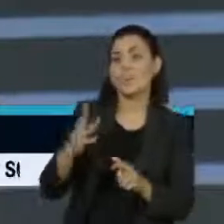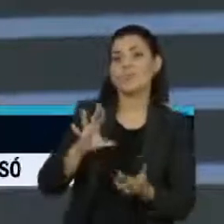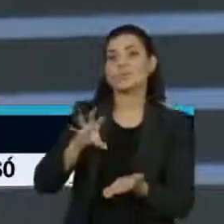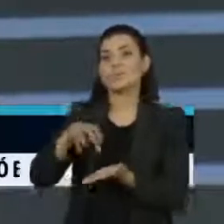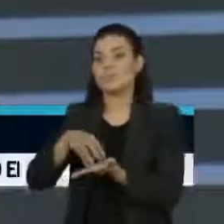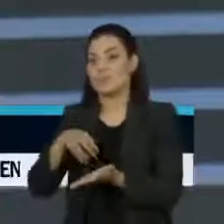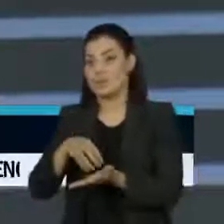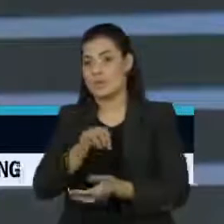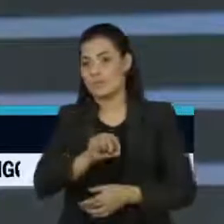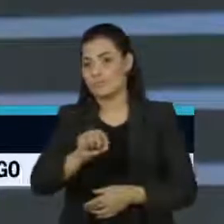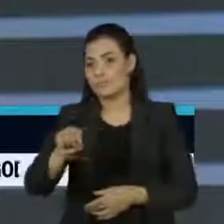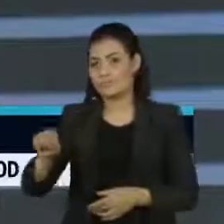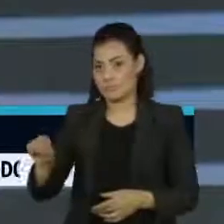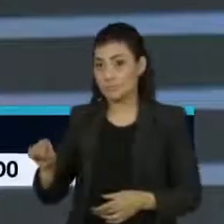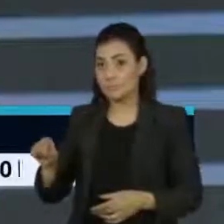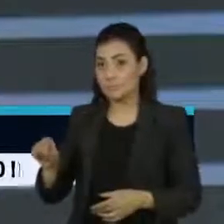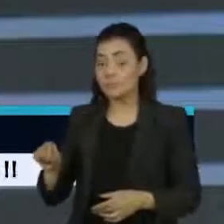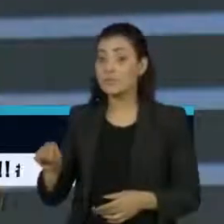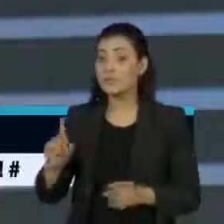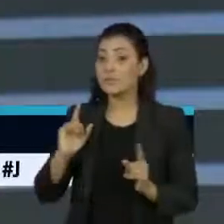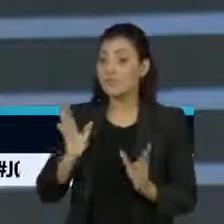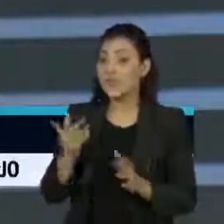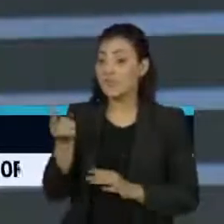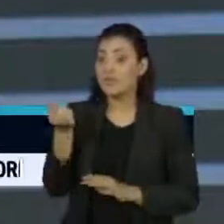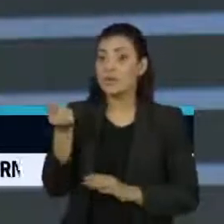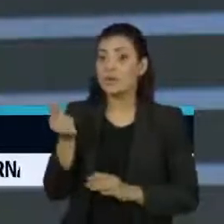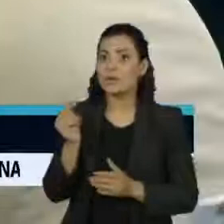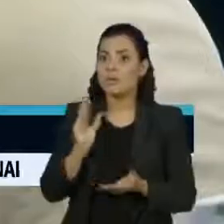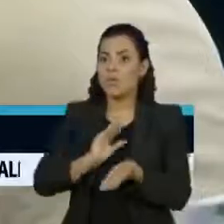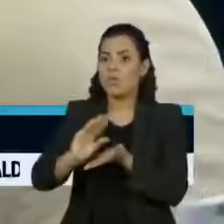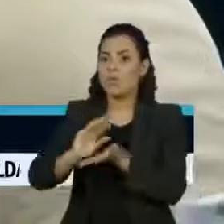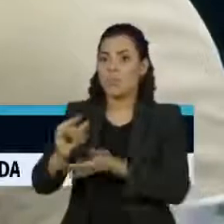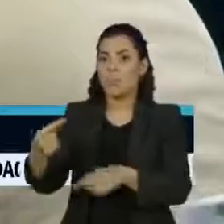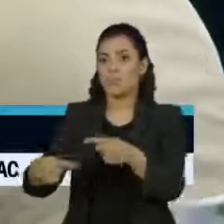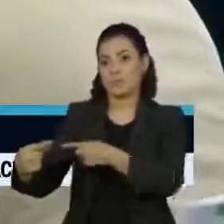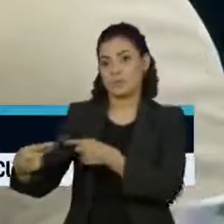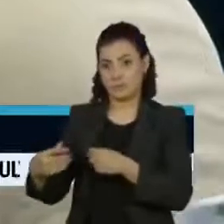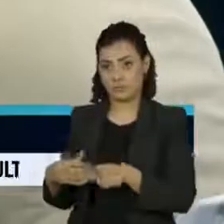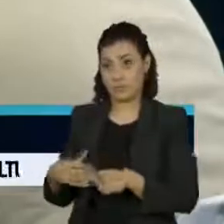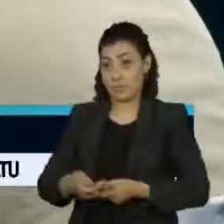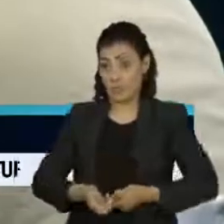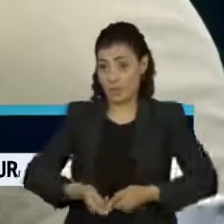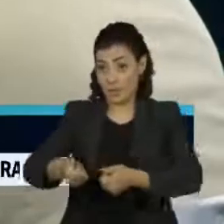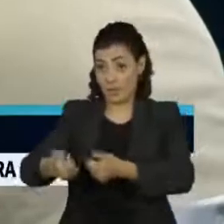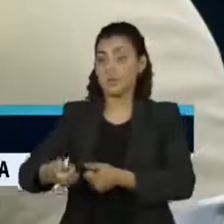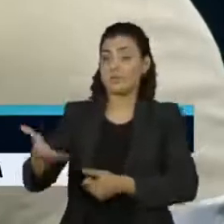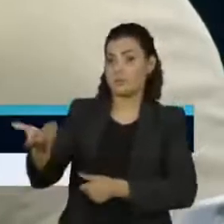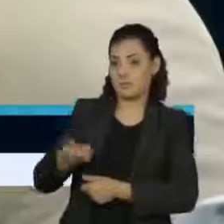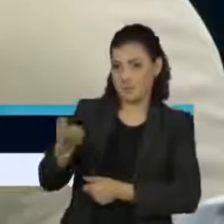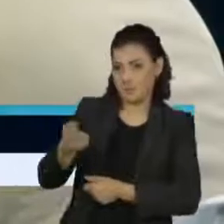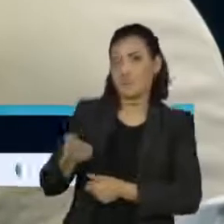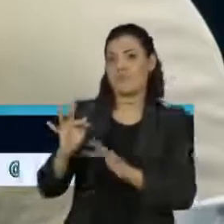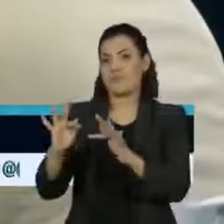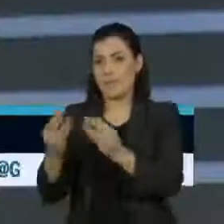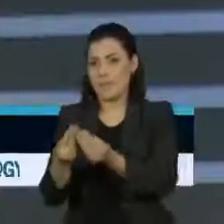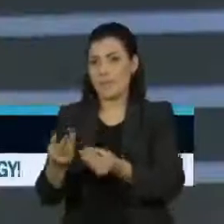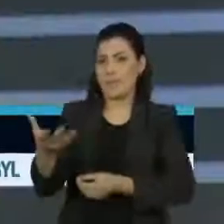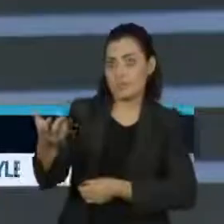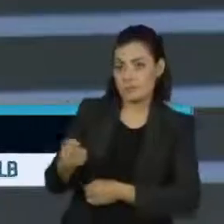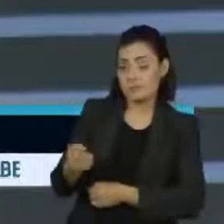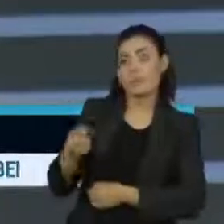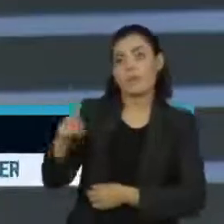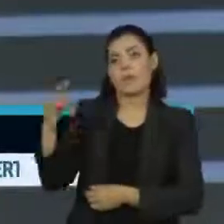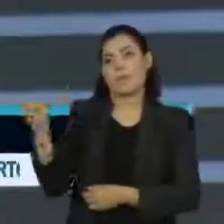instituições, de entidades que usam indevidamente o dinheiro para financiamento político. Auxílio emergencial, Bolsa Família, tão importantes para